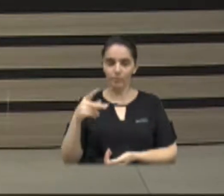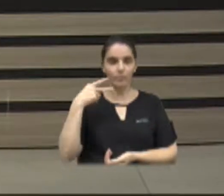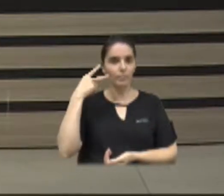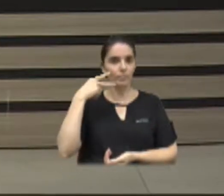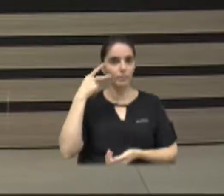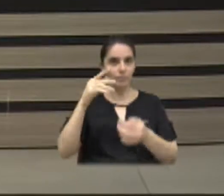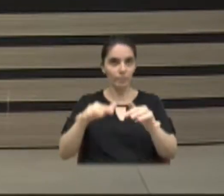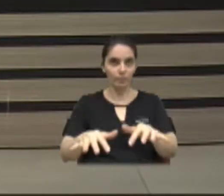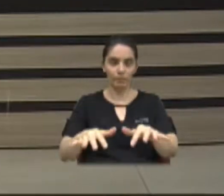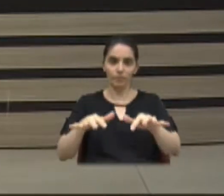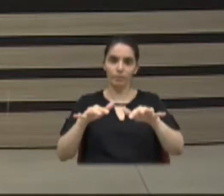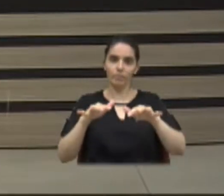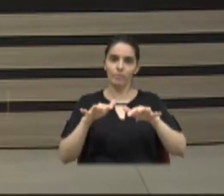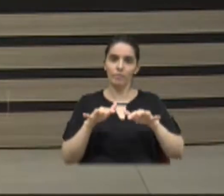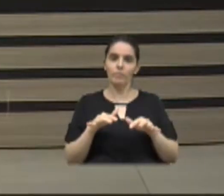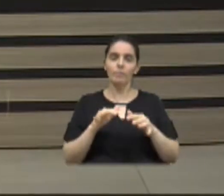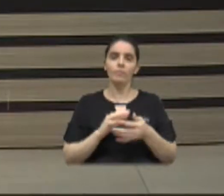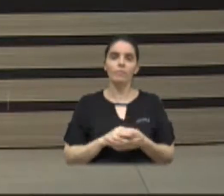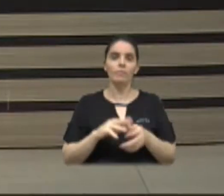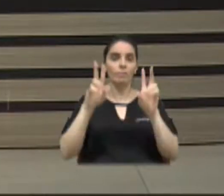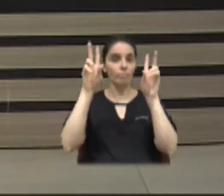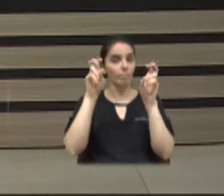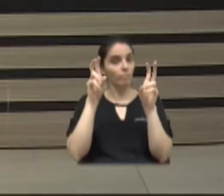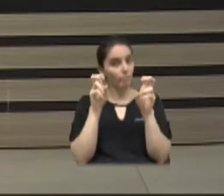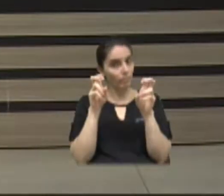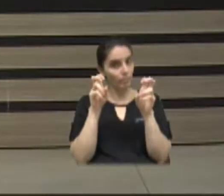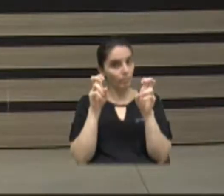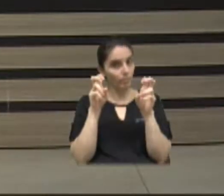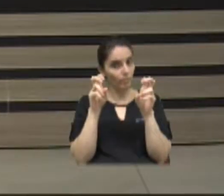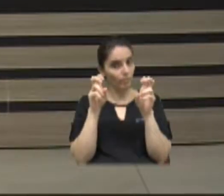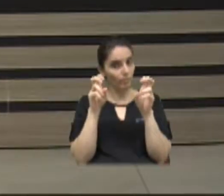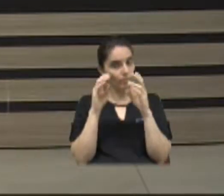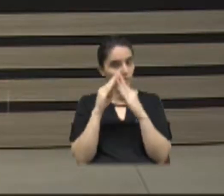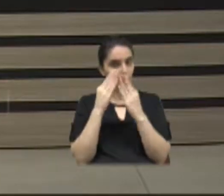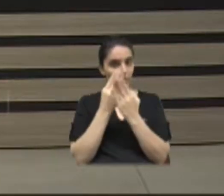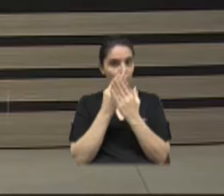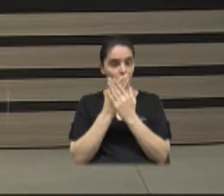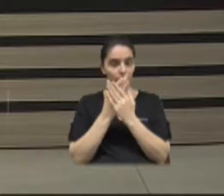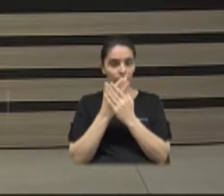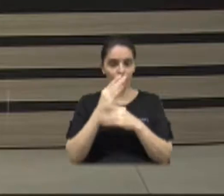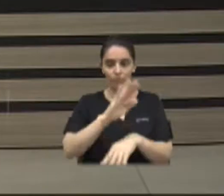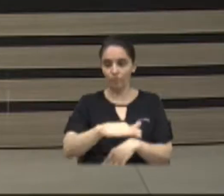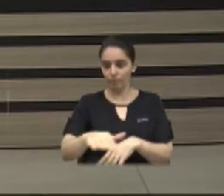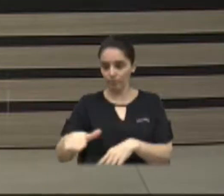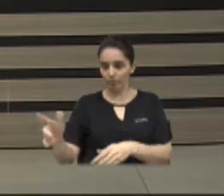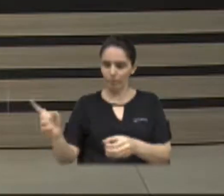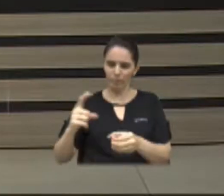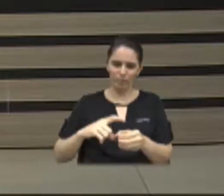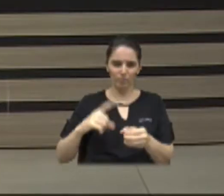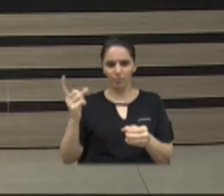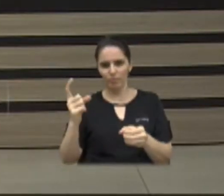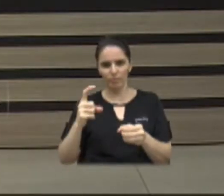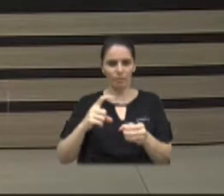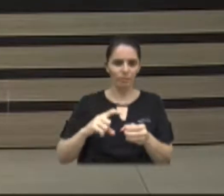plateia presente, esse assunto creche, ele vai voltar, eu acho que o ano inteiro nessa casa.